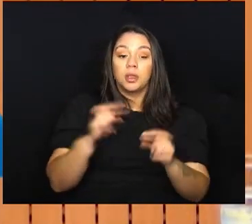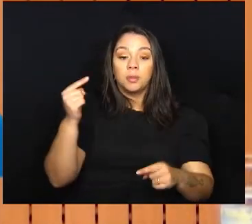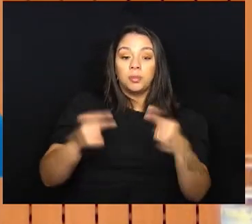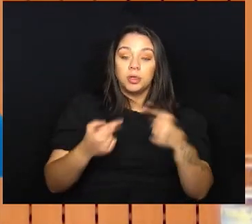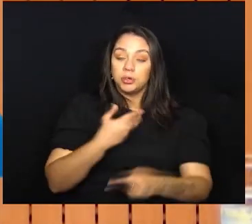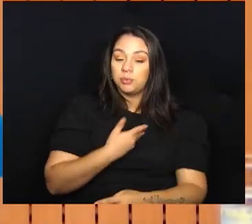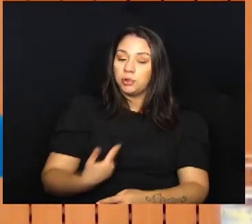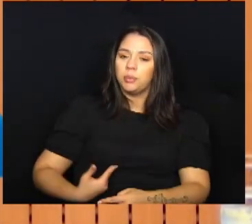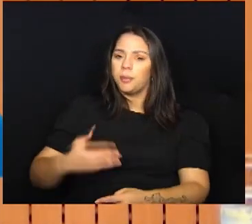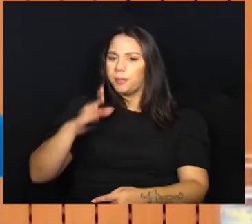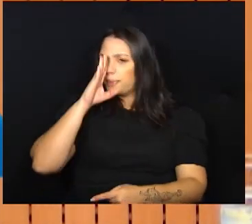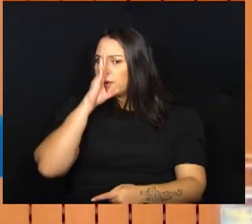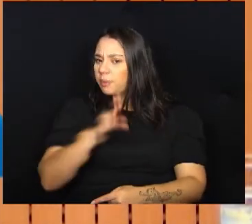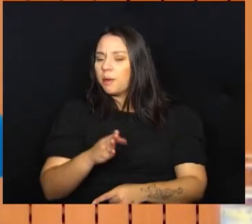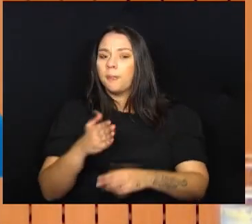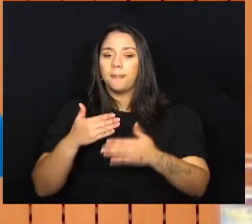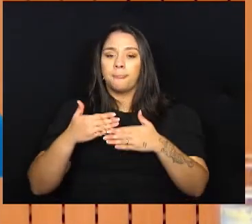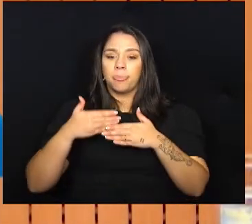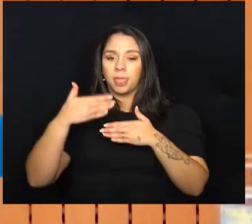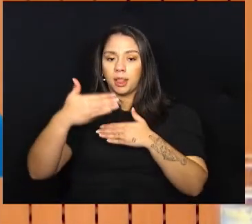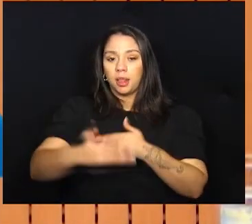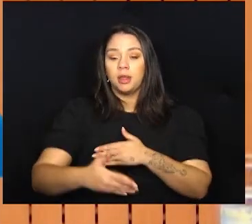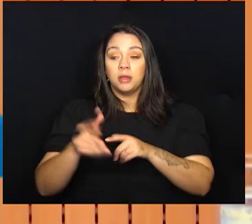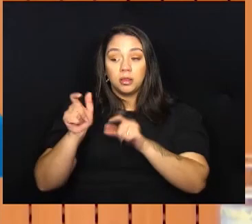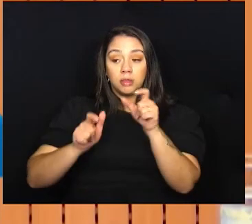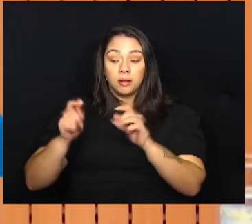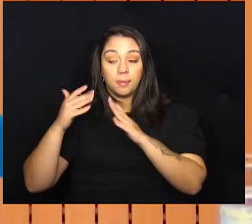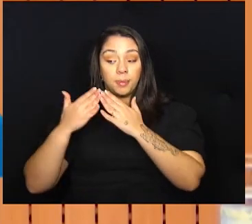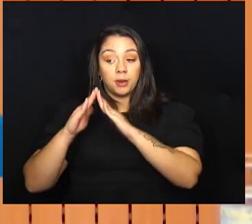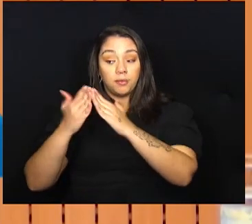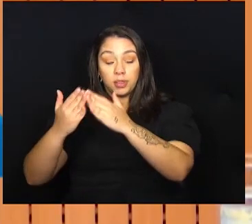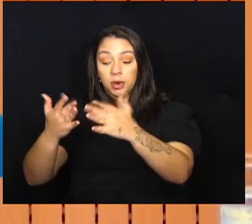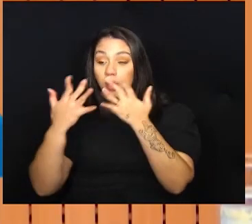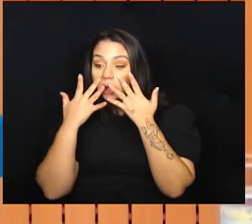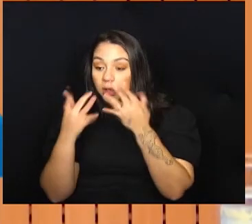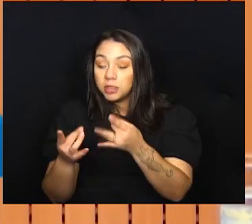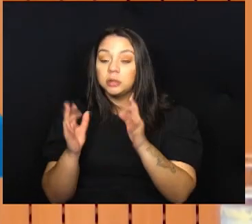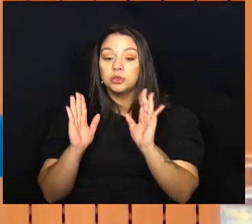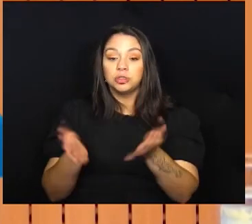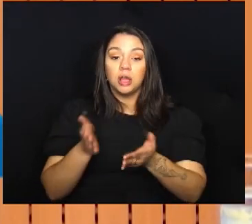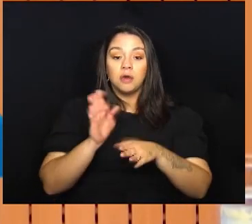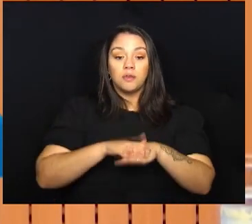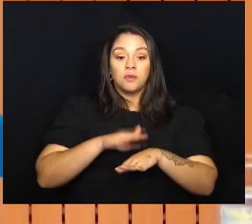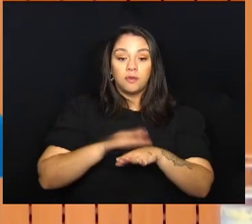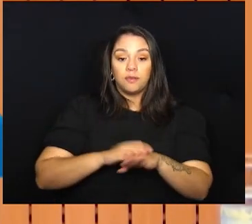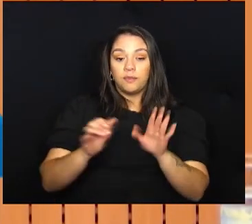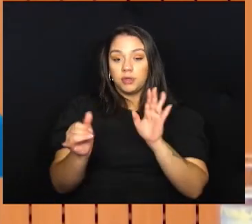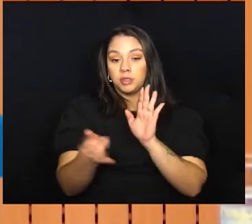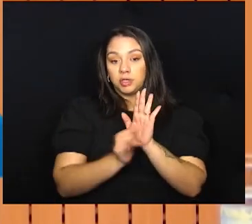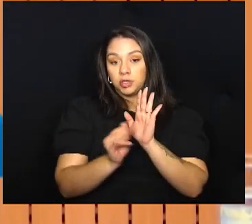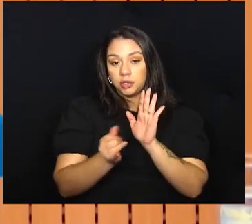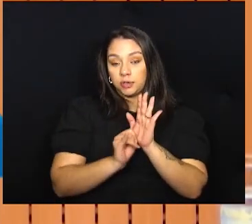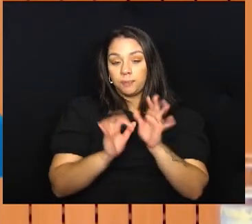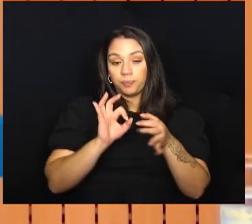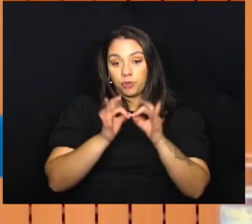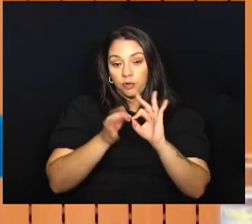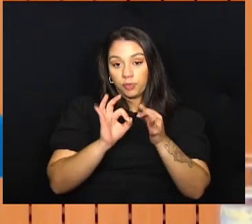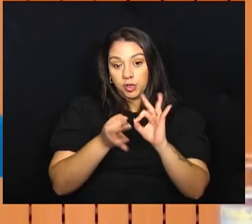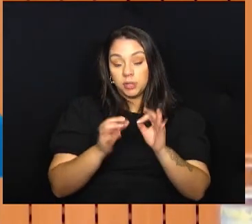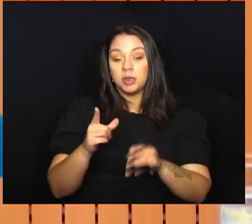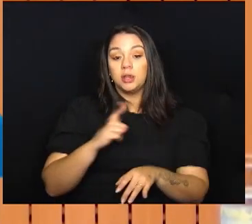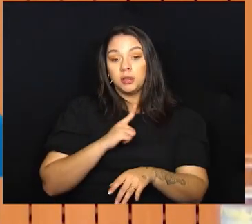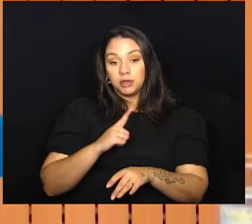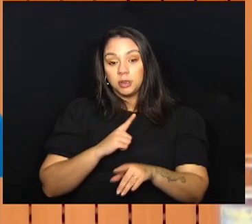públicas, principalmente a partir do olhar da periferia, né? A gente já fez isso com o edital de oficineiros, né? Tenho